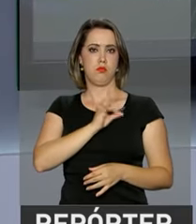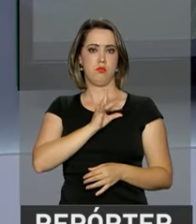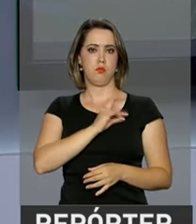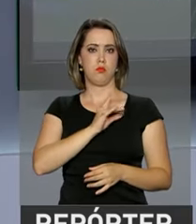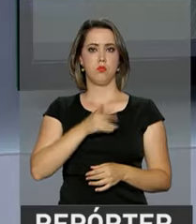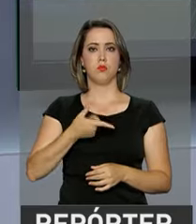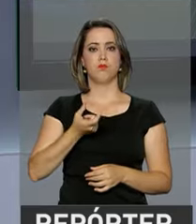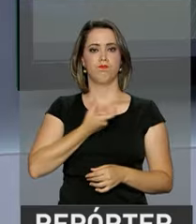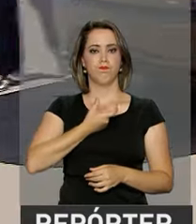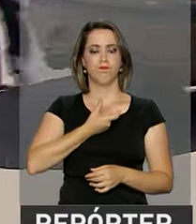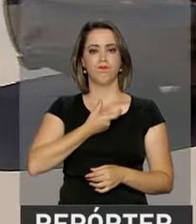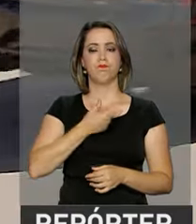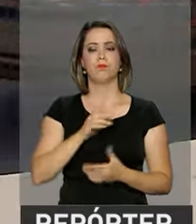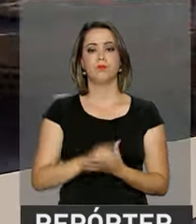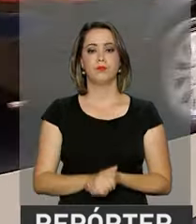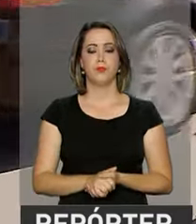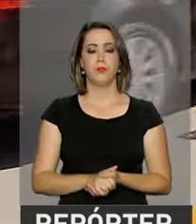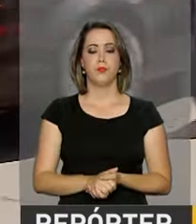Mérito Militar.